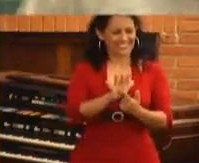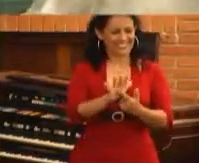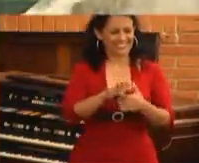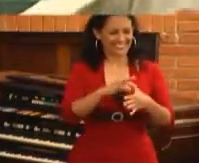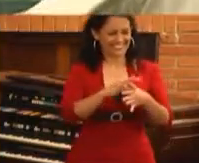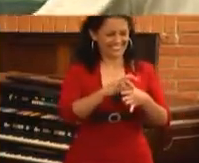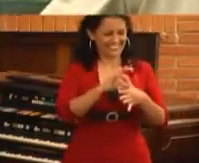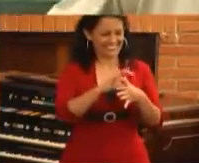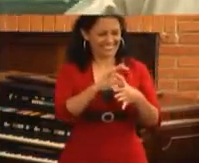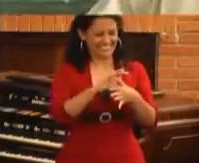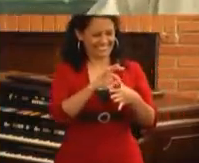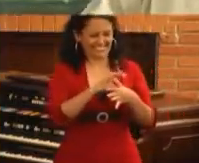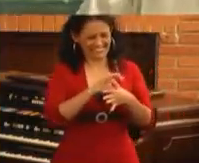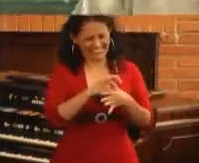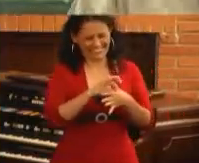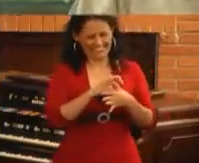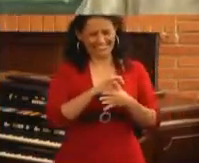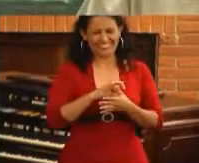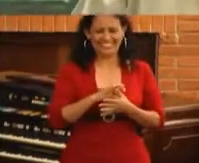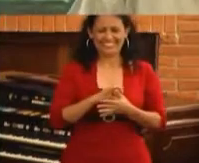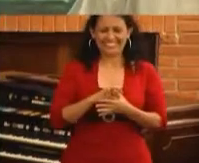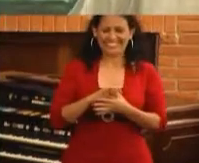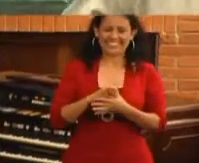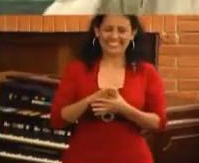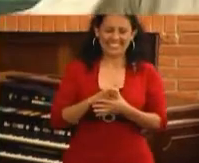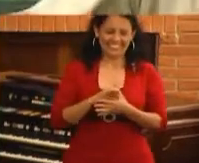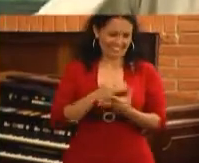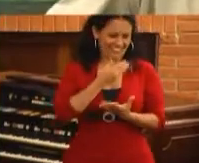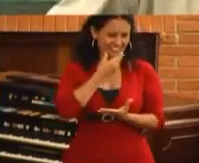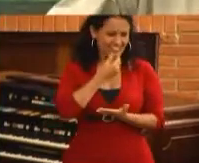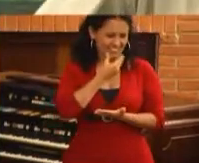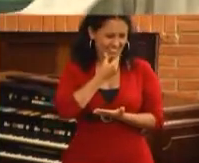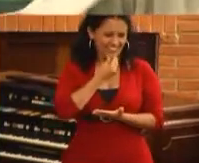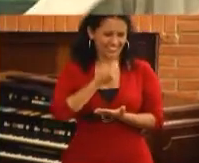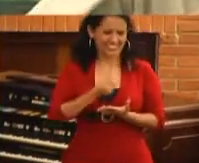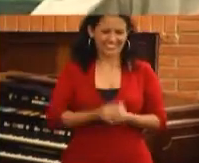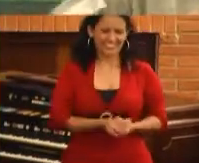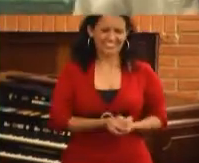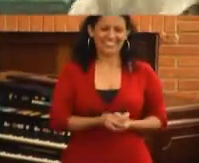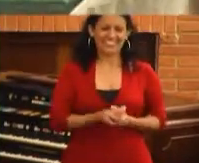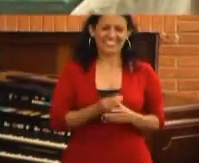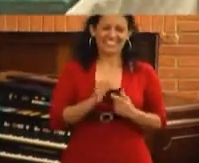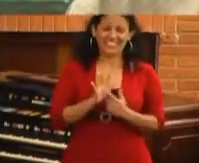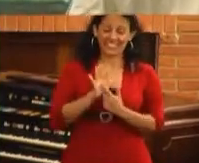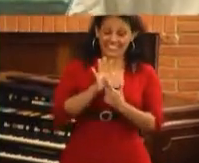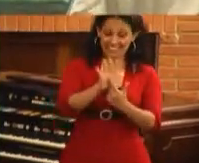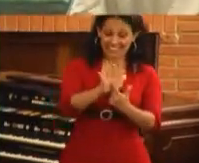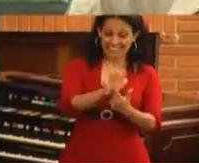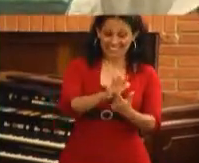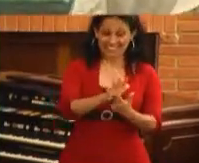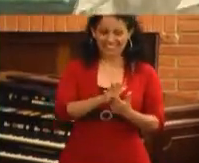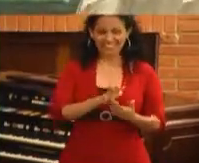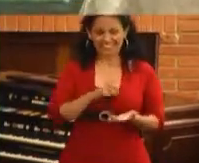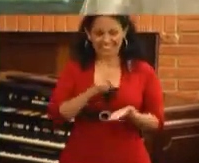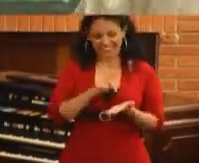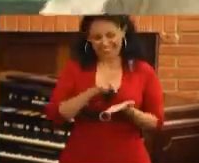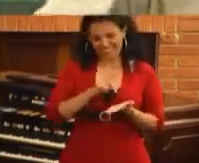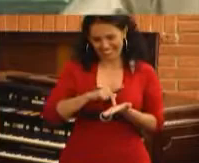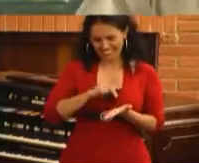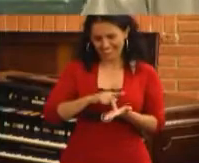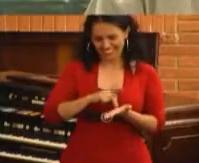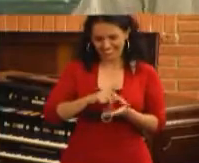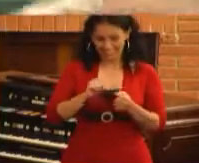como homem, ele se manifestou para realizar os seus sinais em